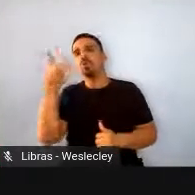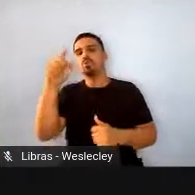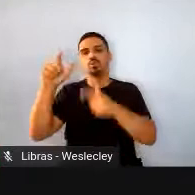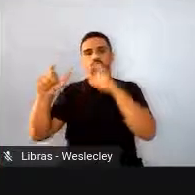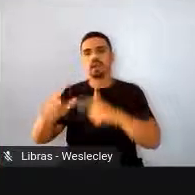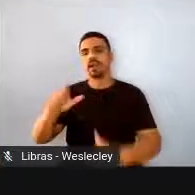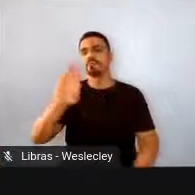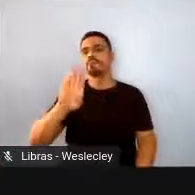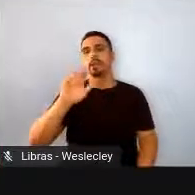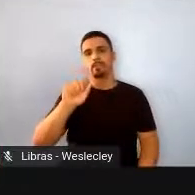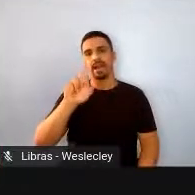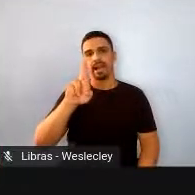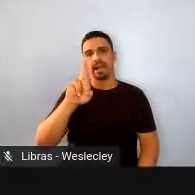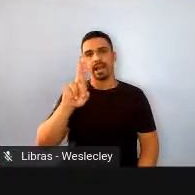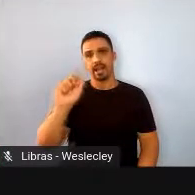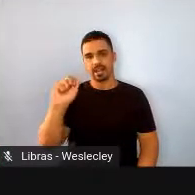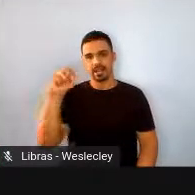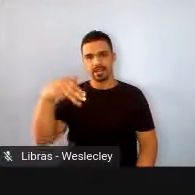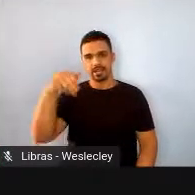está no